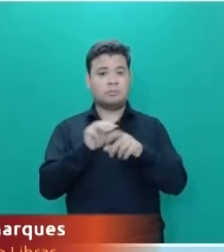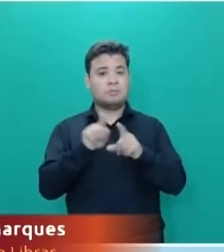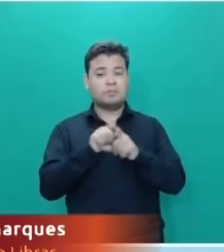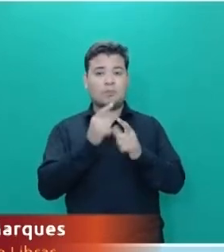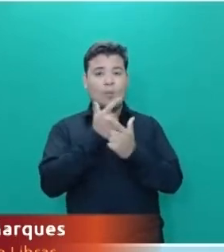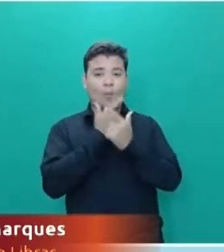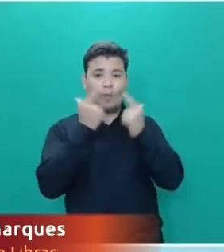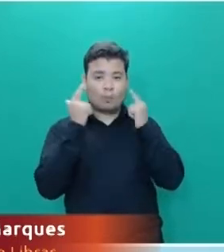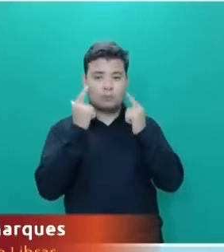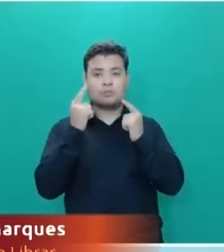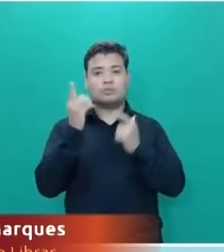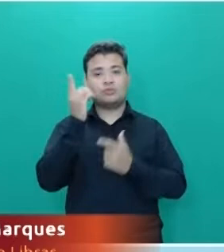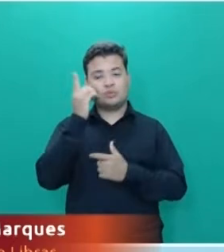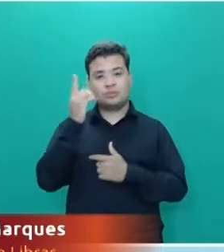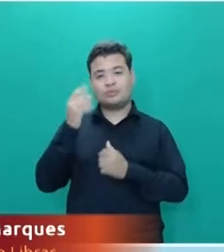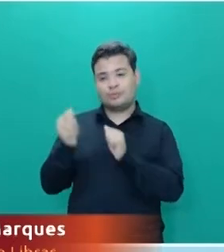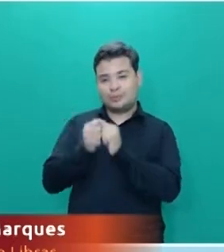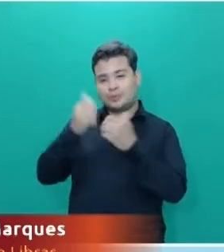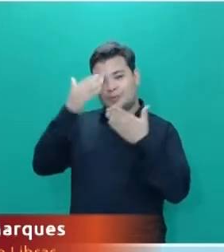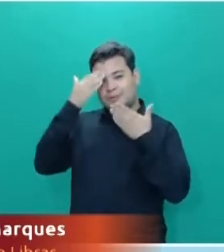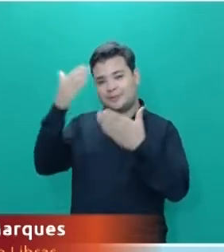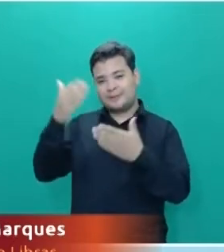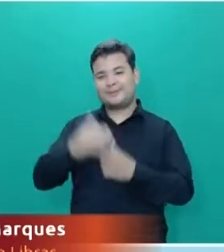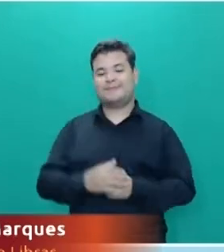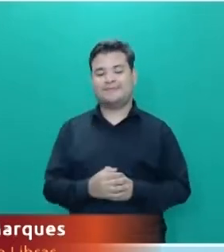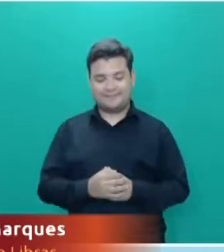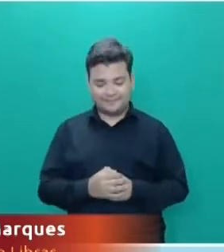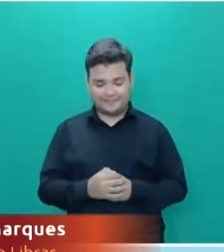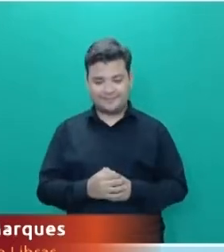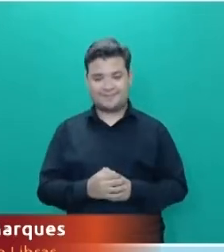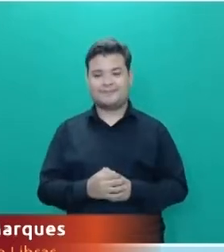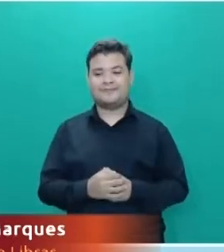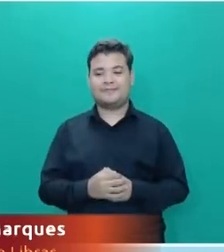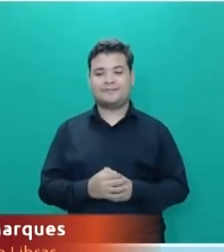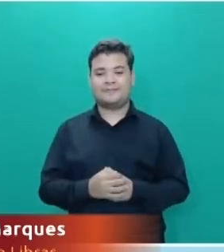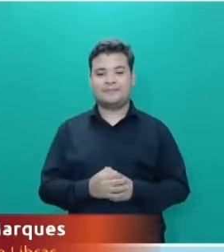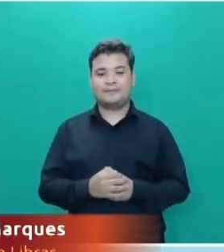pela sua presença, Diogo, aqui no Conexões.